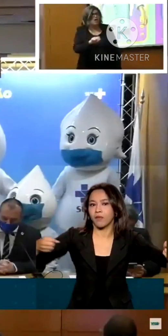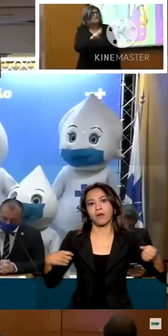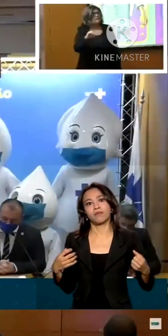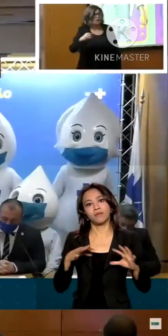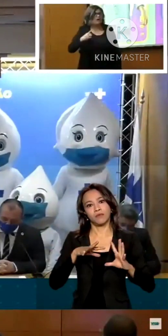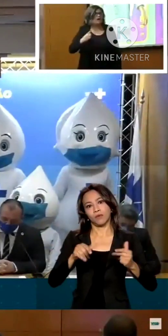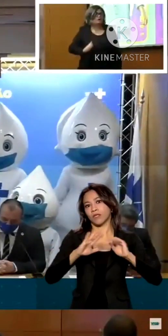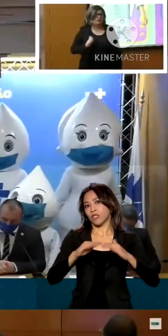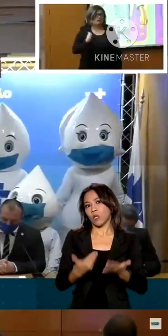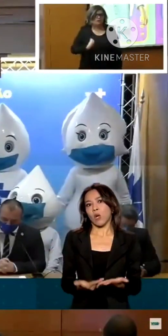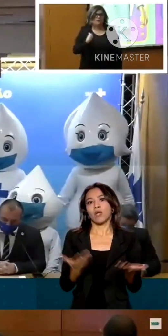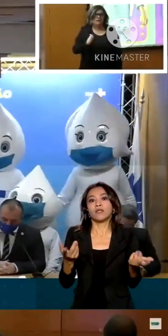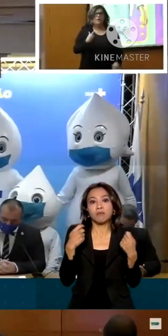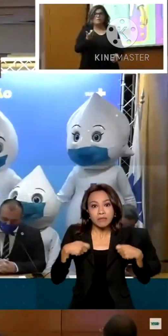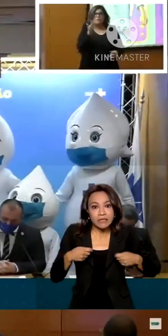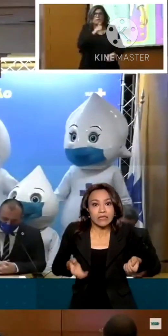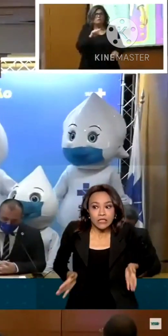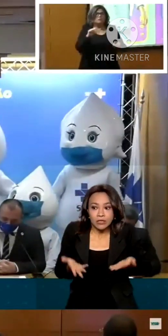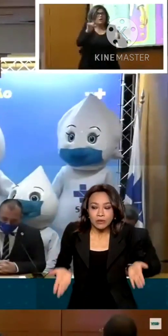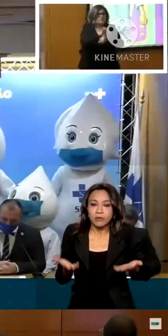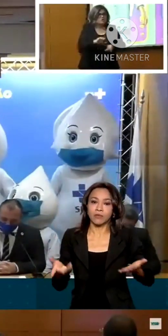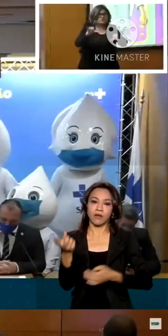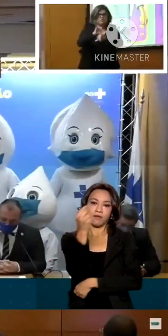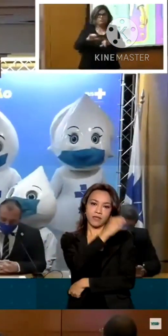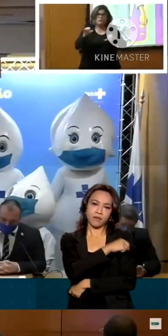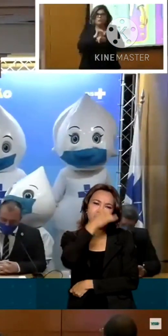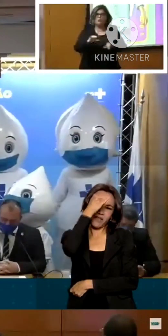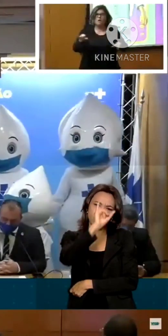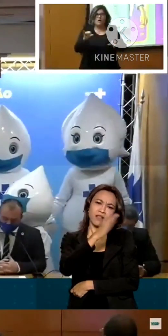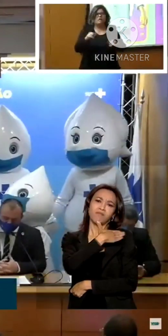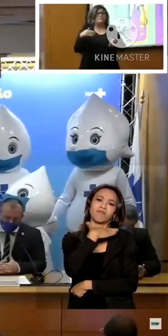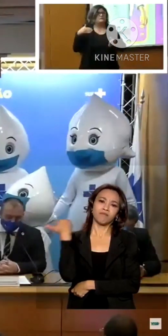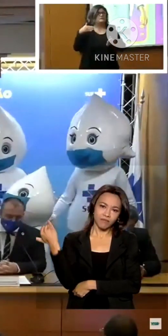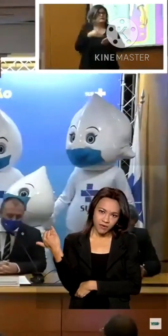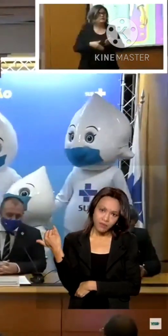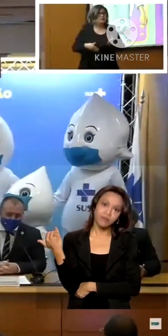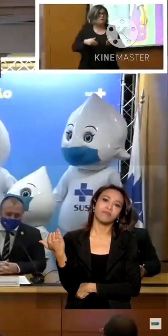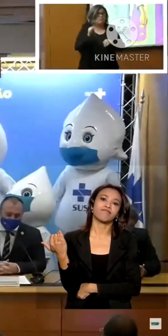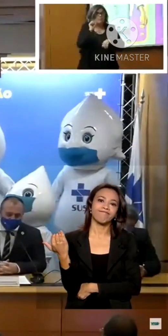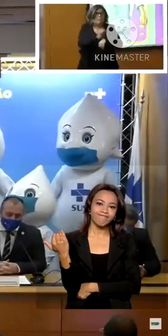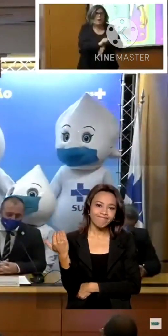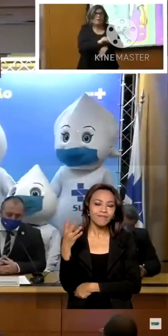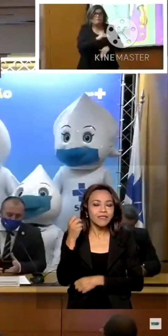estimular essa vacinação E com isso e perder morte completamente evitáveis